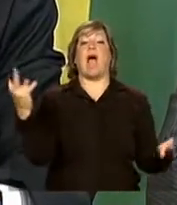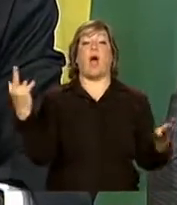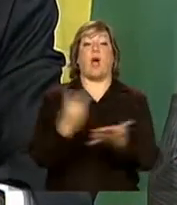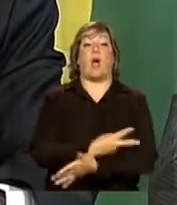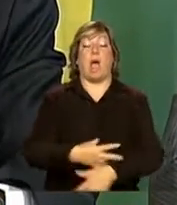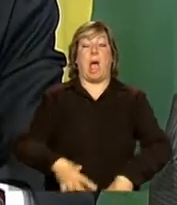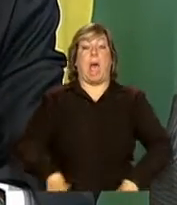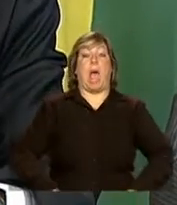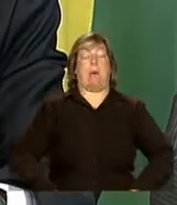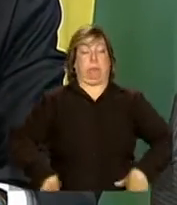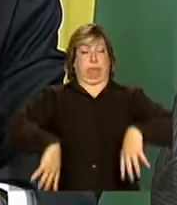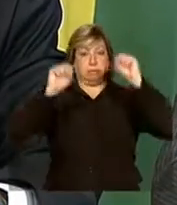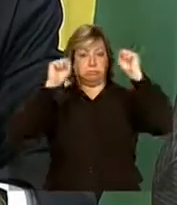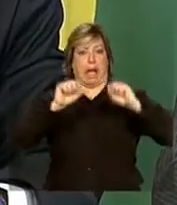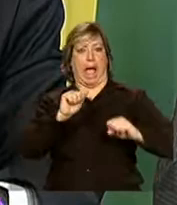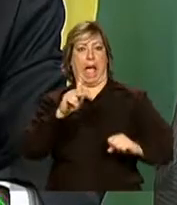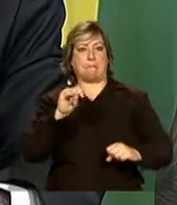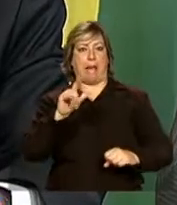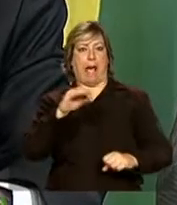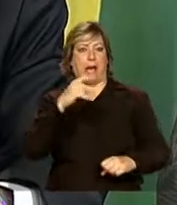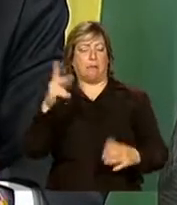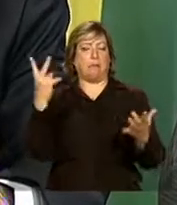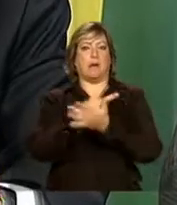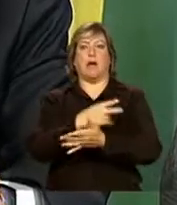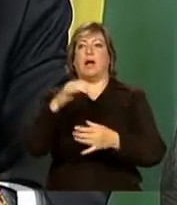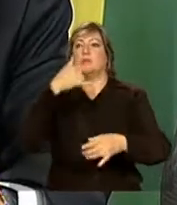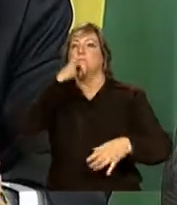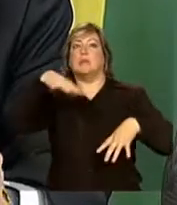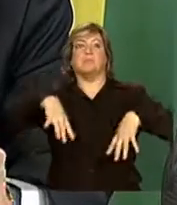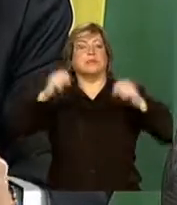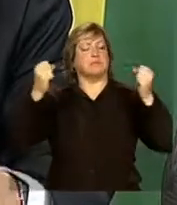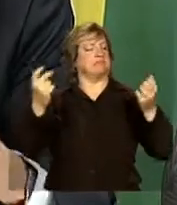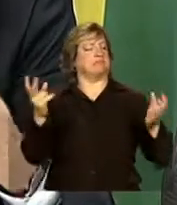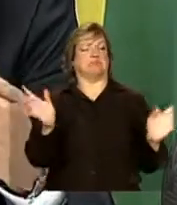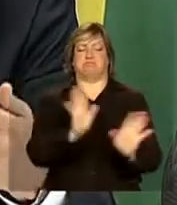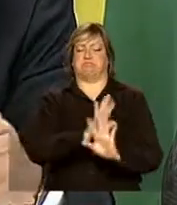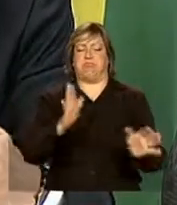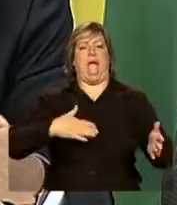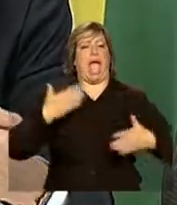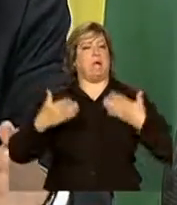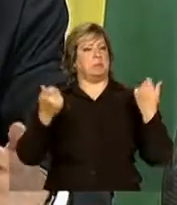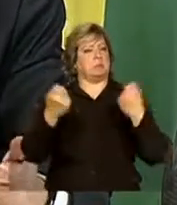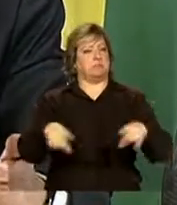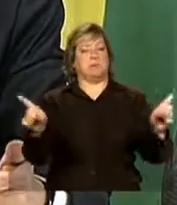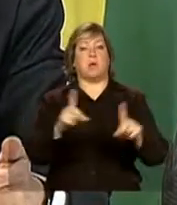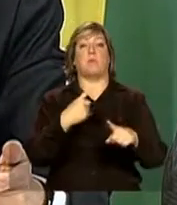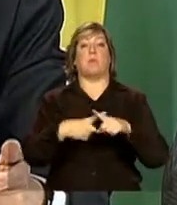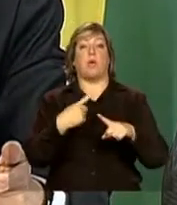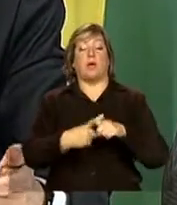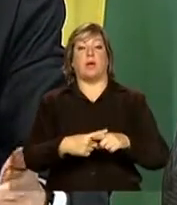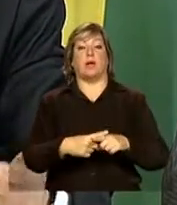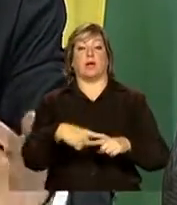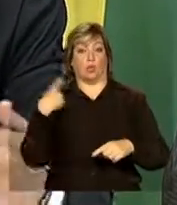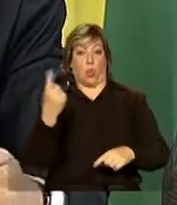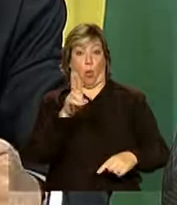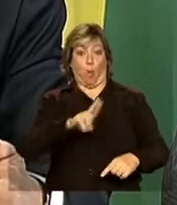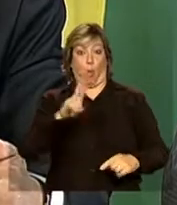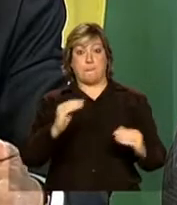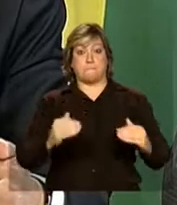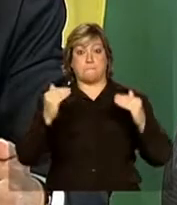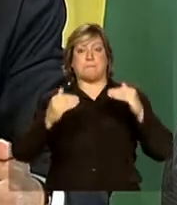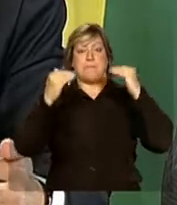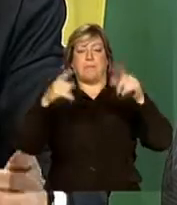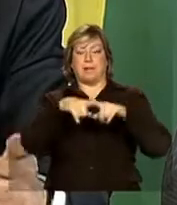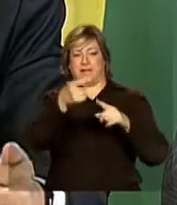seremos surpreendidos com falta de energia elétrica em razão da elevação do consumo por